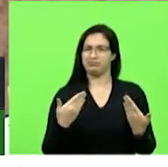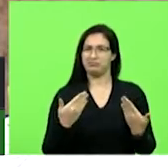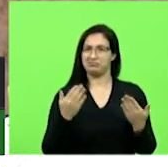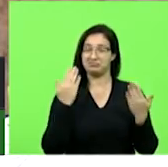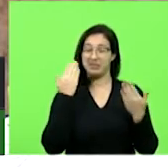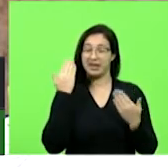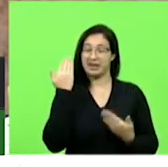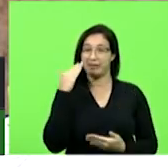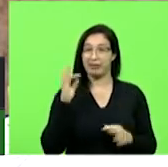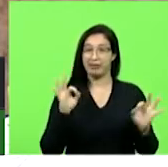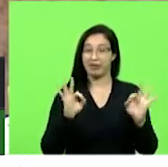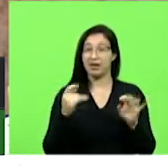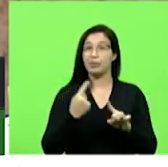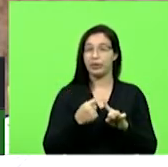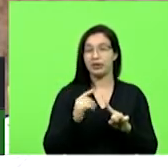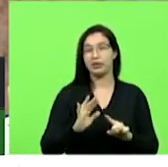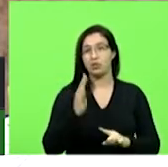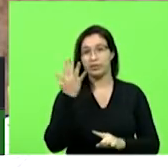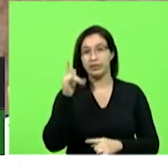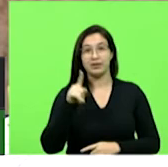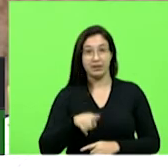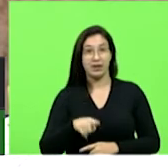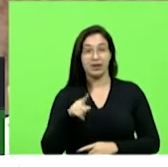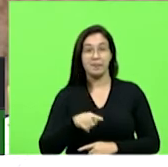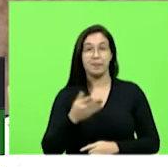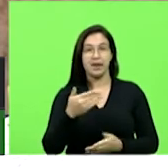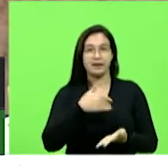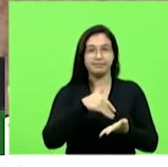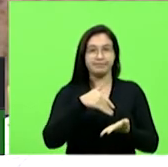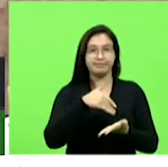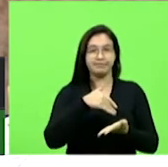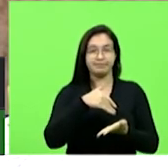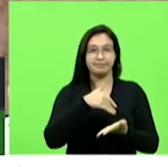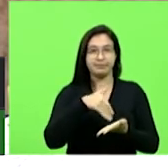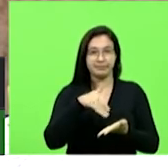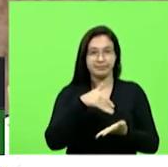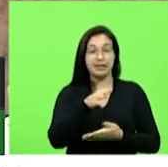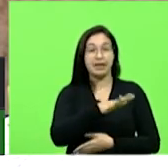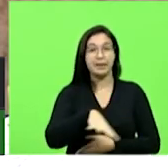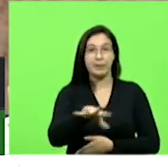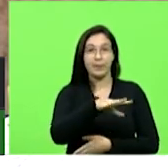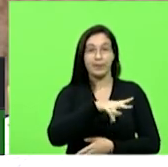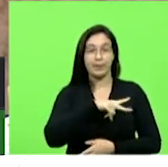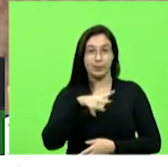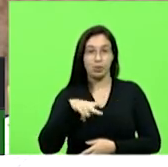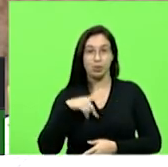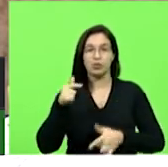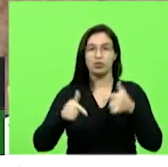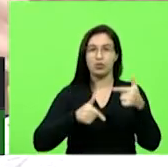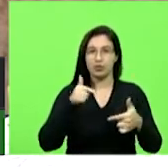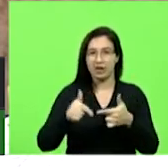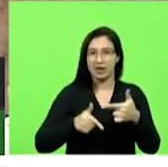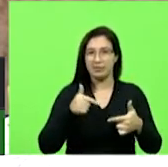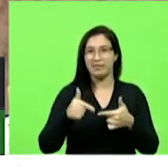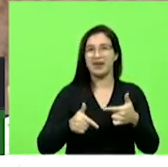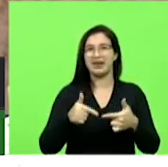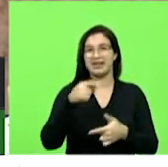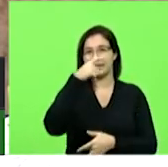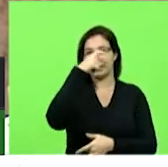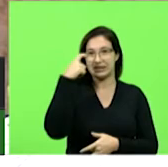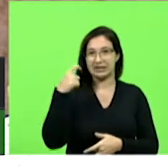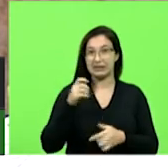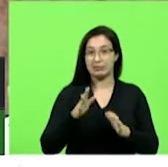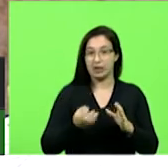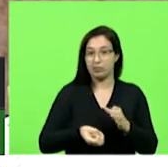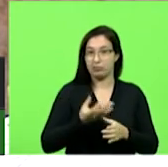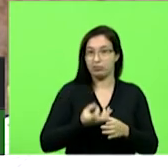porque é isso que acontece, o setor público, quem está lá no lado do setor público, trabalha do lado de lá e não do lado do setor